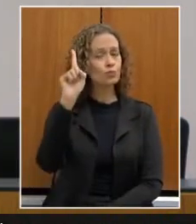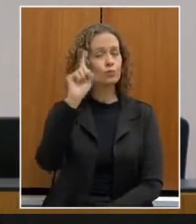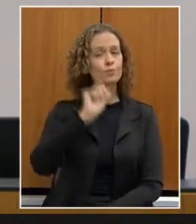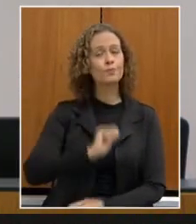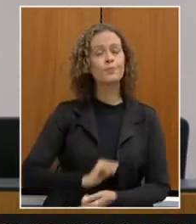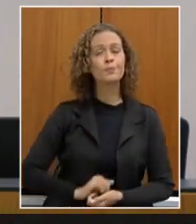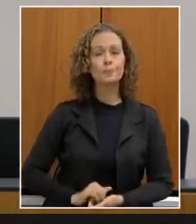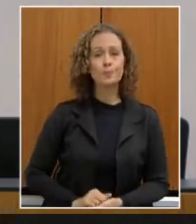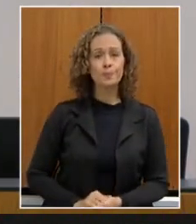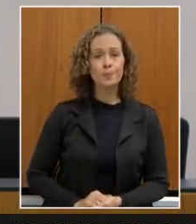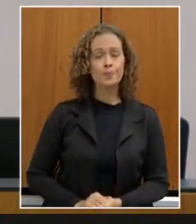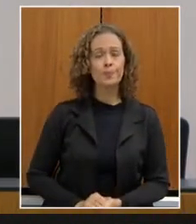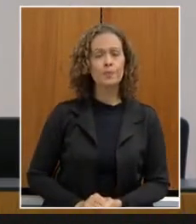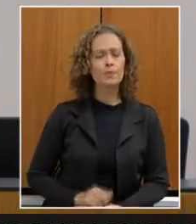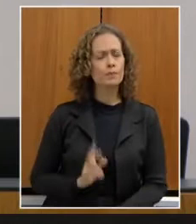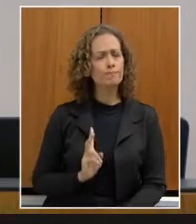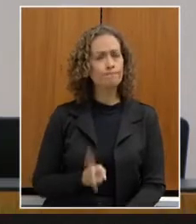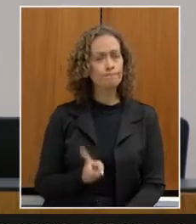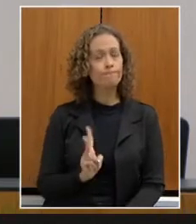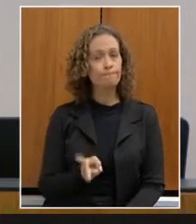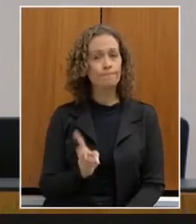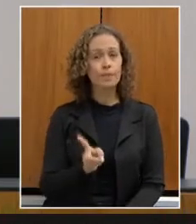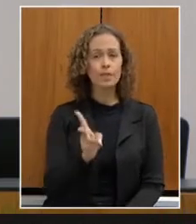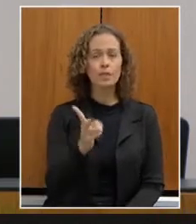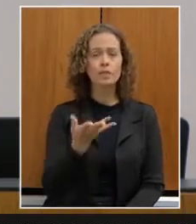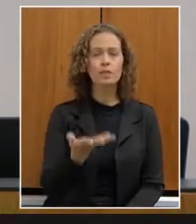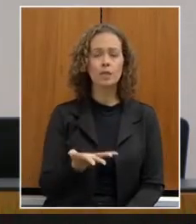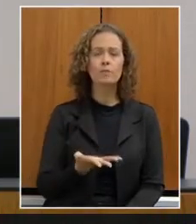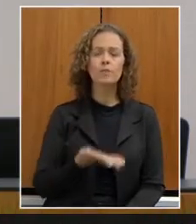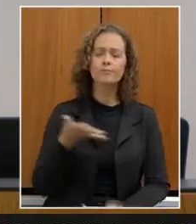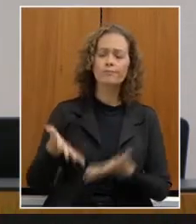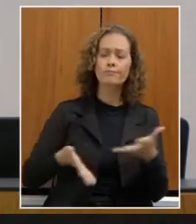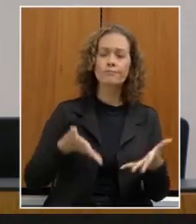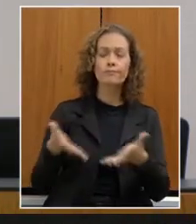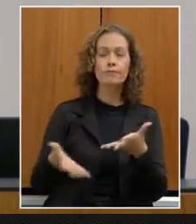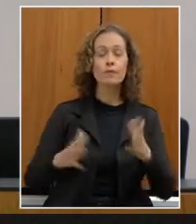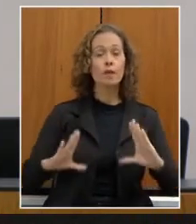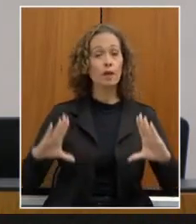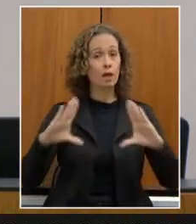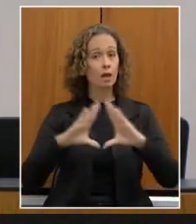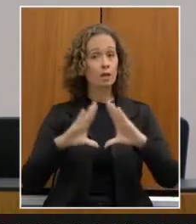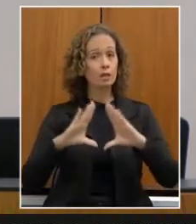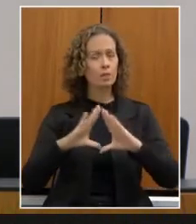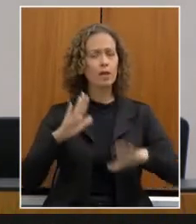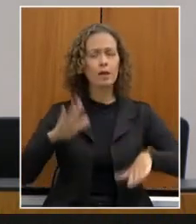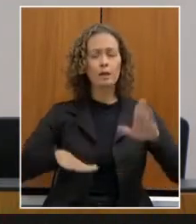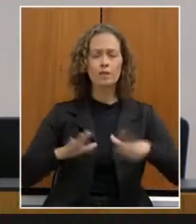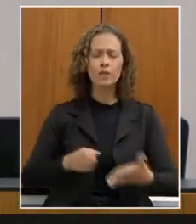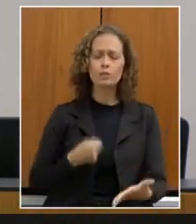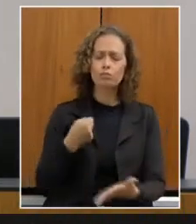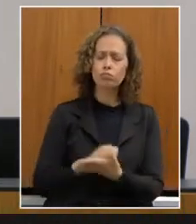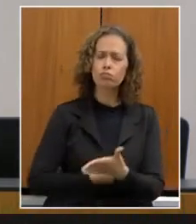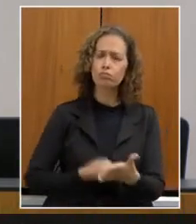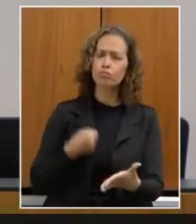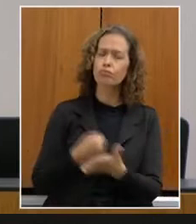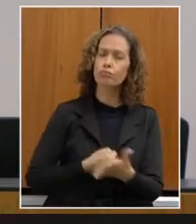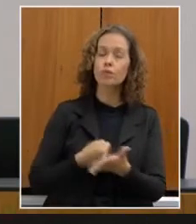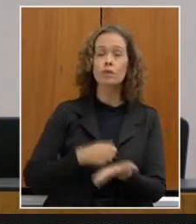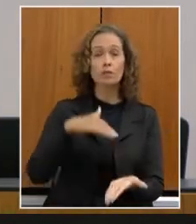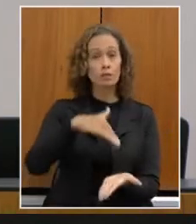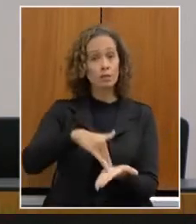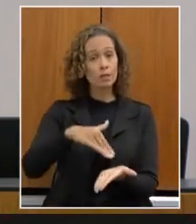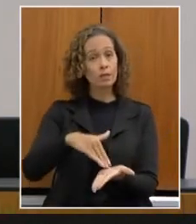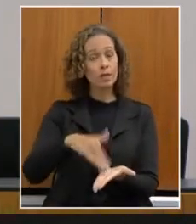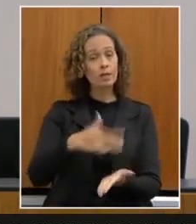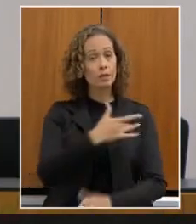eu tenho sempre procurado dizer que a Assembleia, muitas vezes, ela luta para que a Secretaria de Estado da